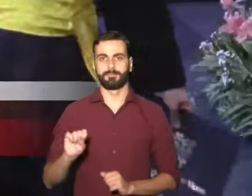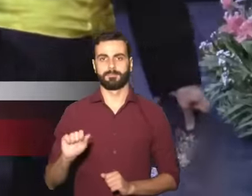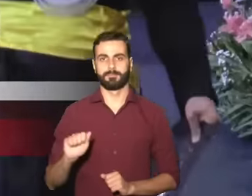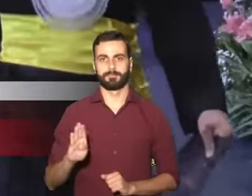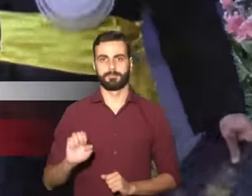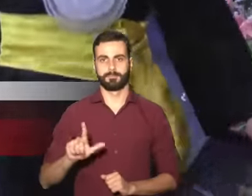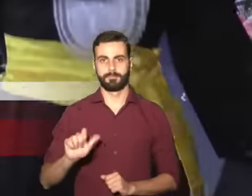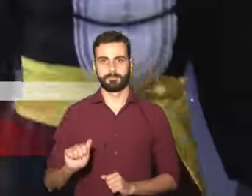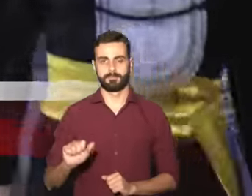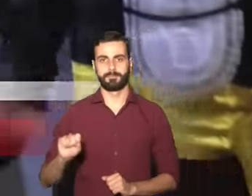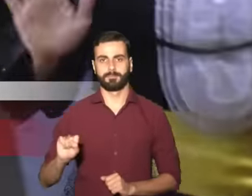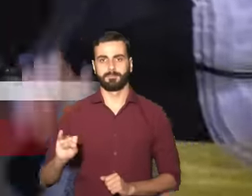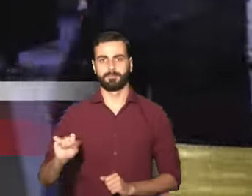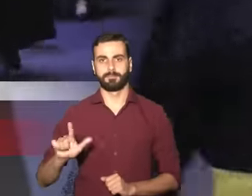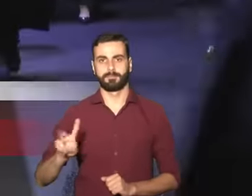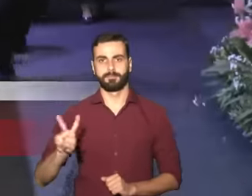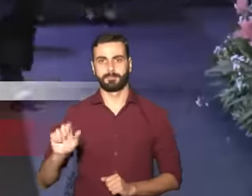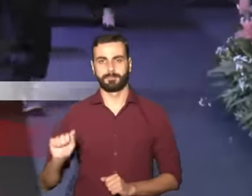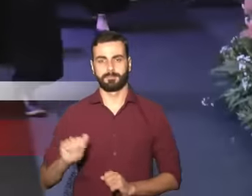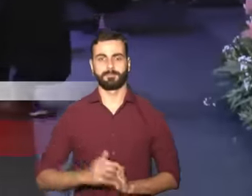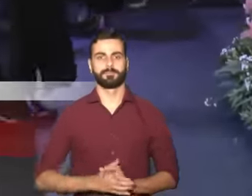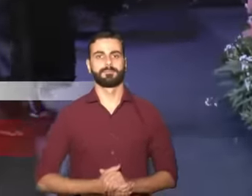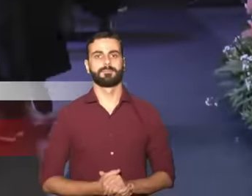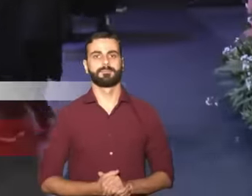Isabela da Silva Lopes.